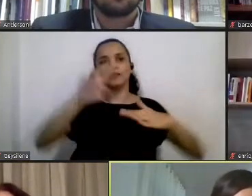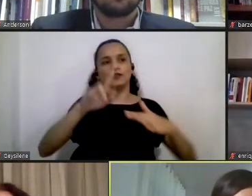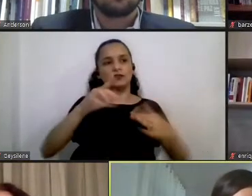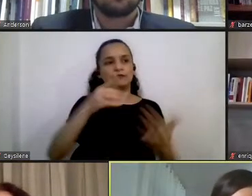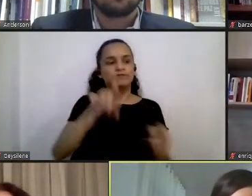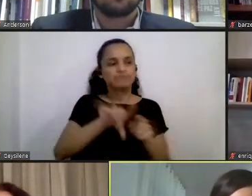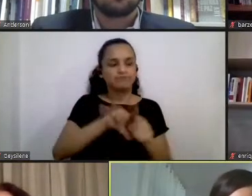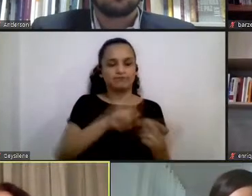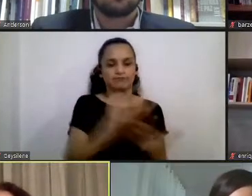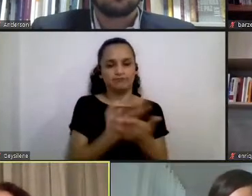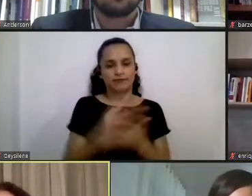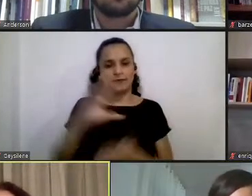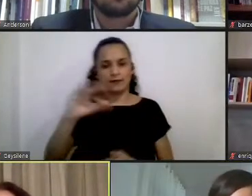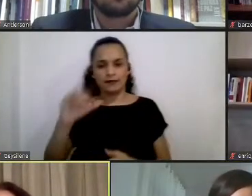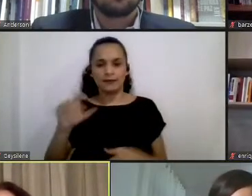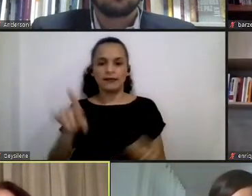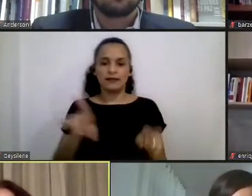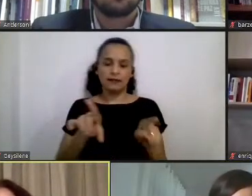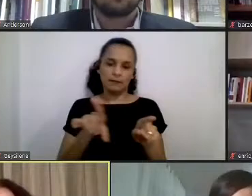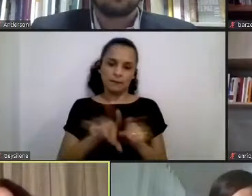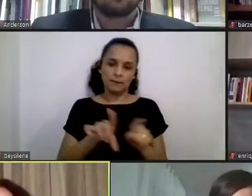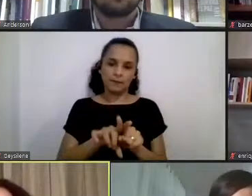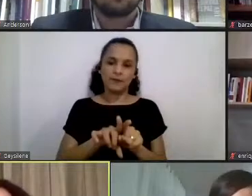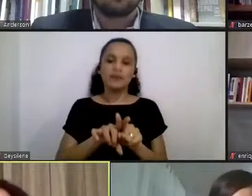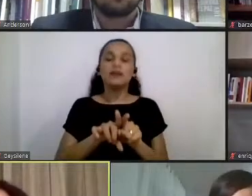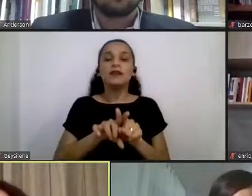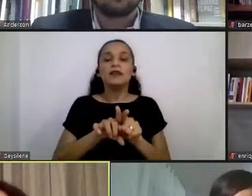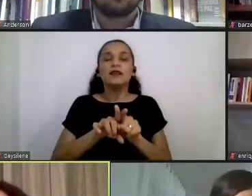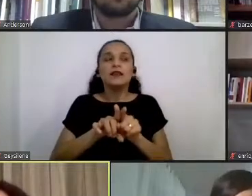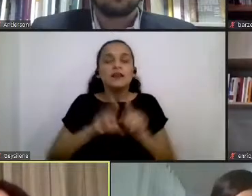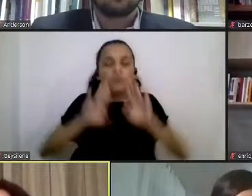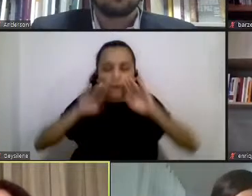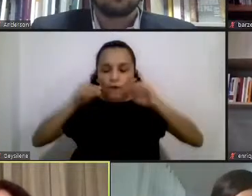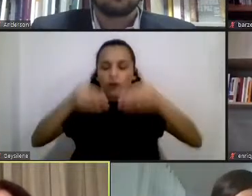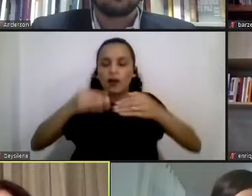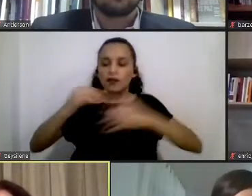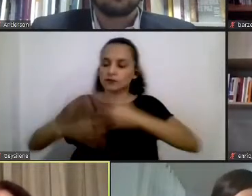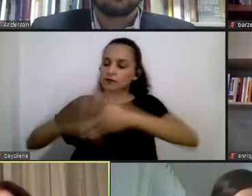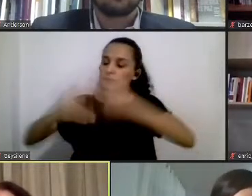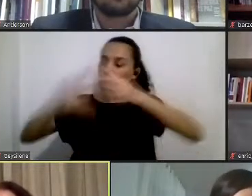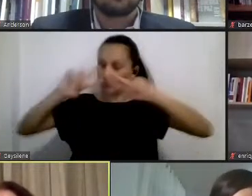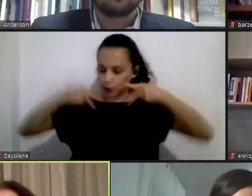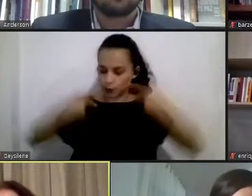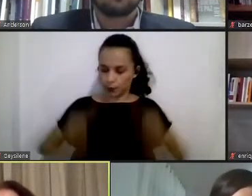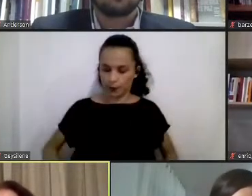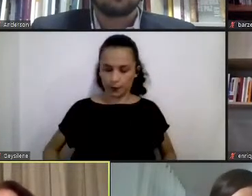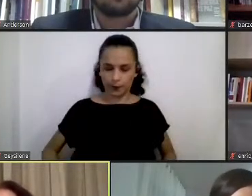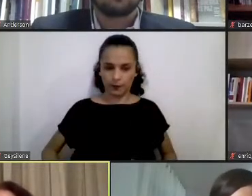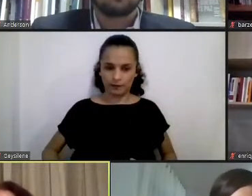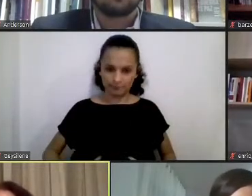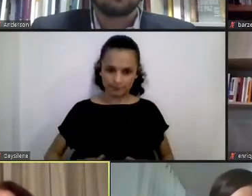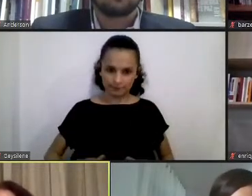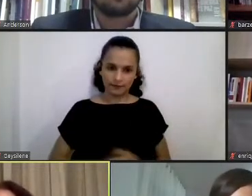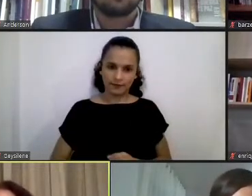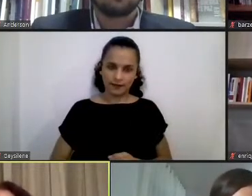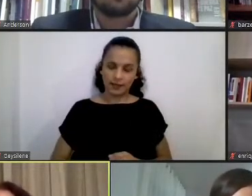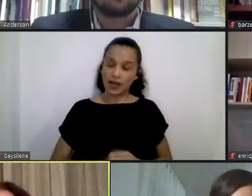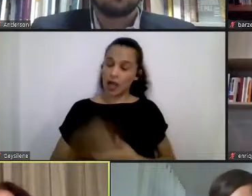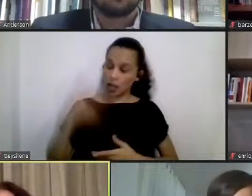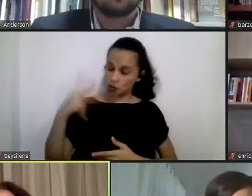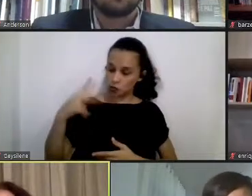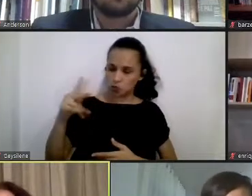também pelas causas do desenvolvimento do ser humano. Certamente, suas teorias